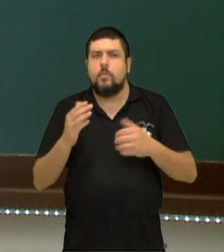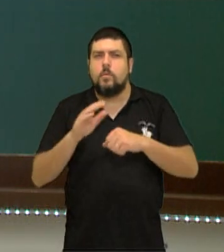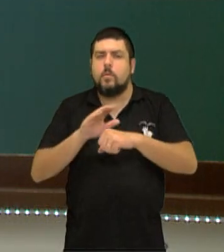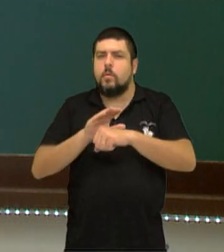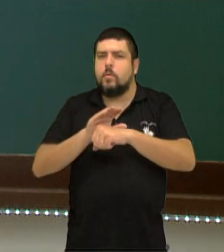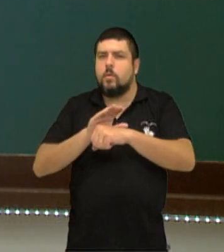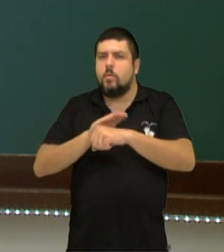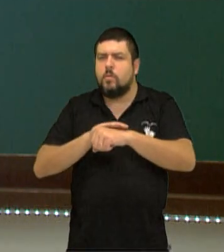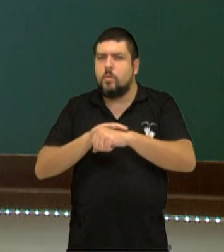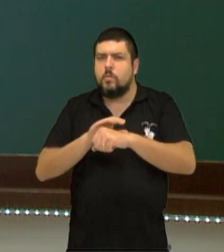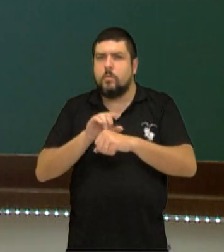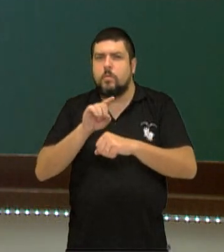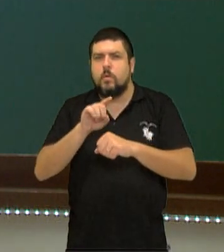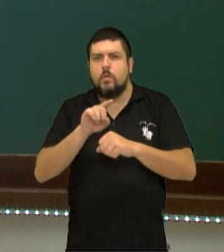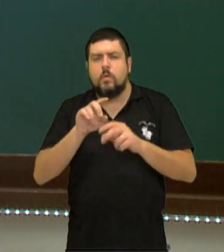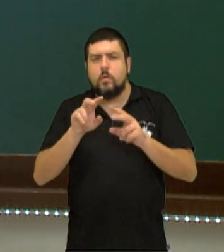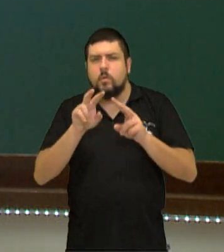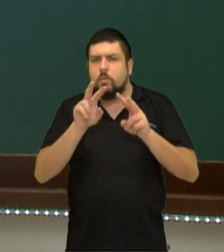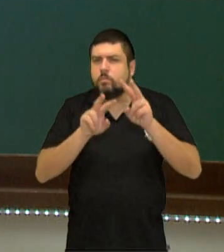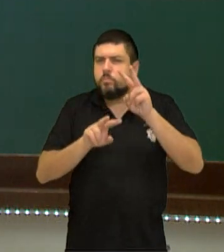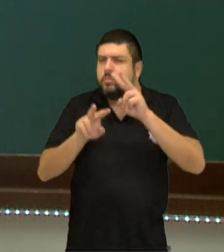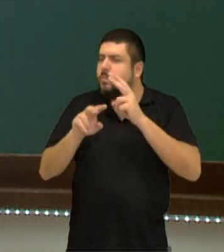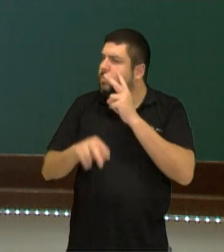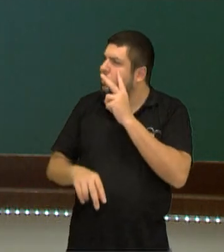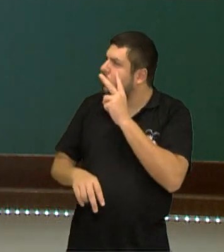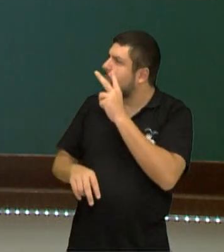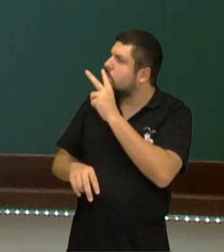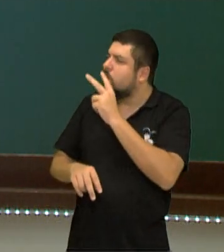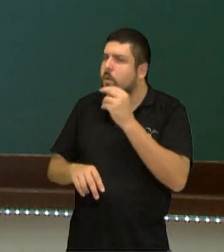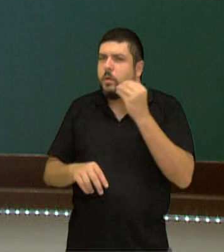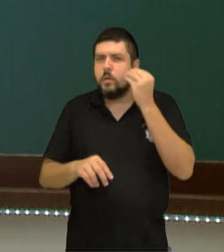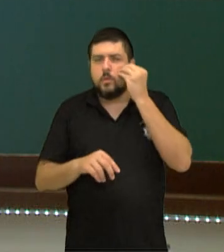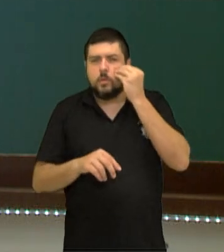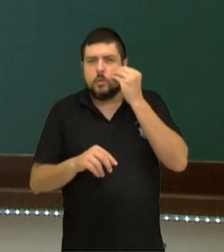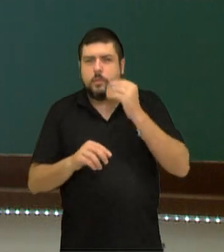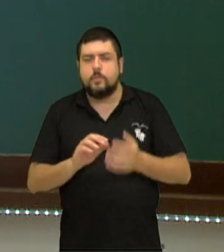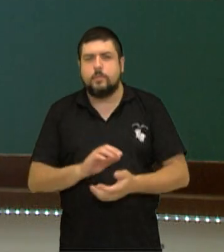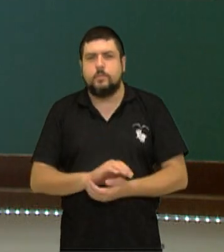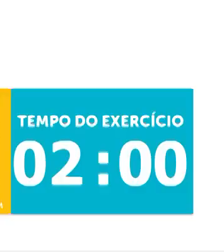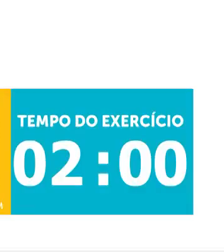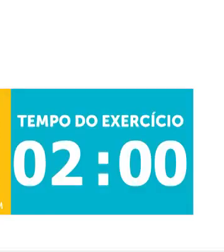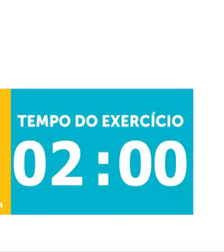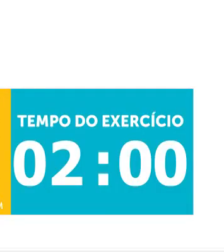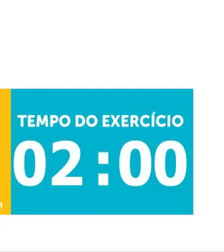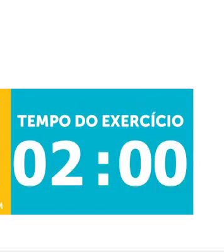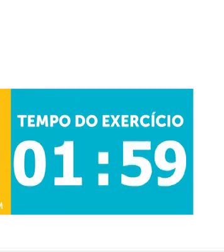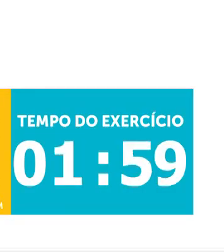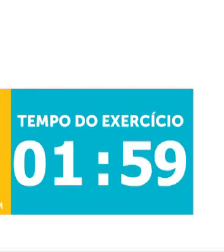tempinho para vocês interpretarem esse exercício e já voltamos.